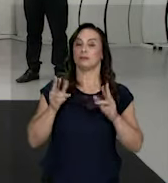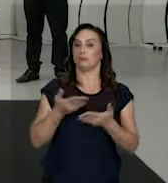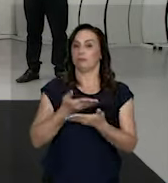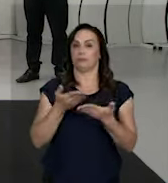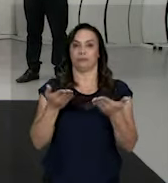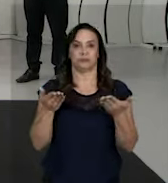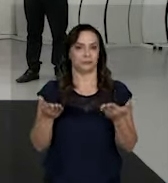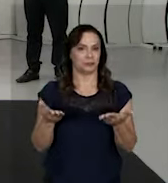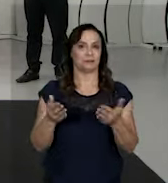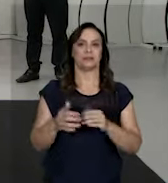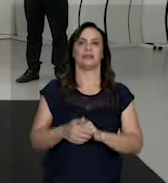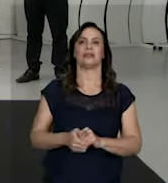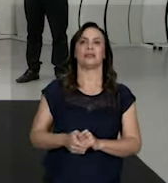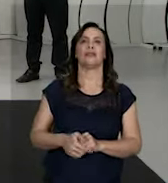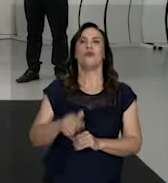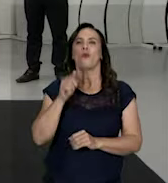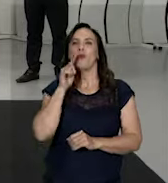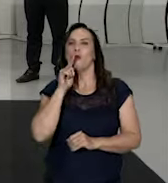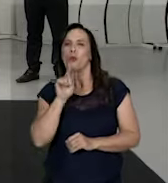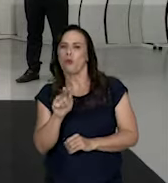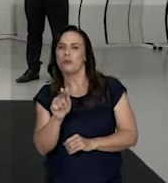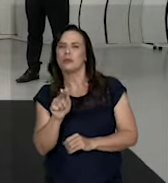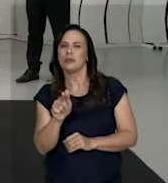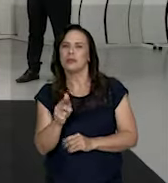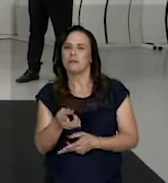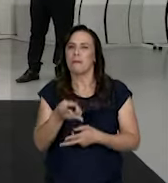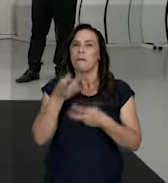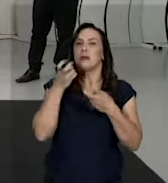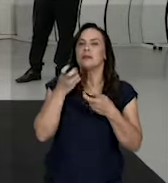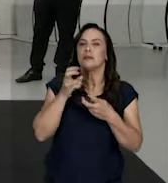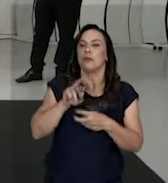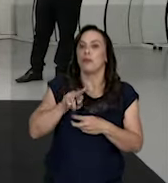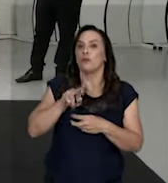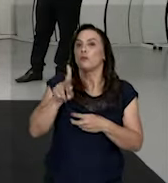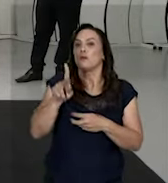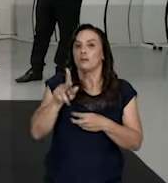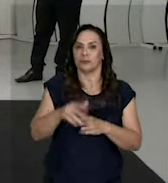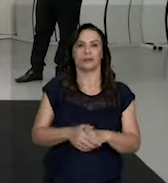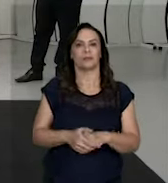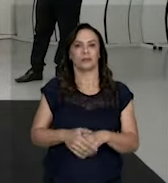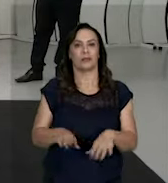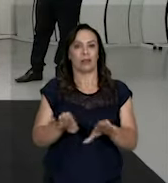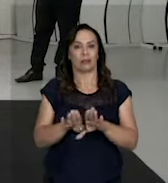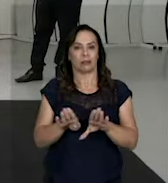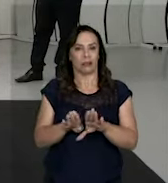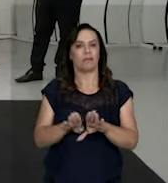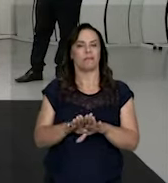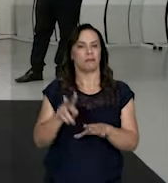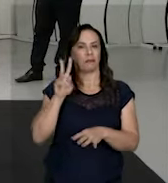tenham conseguido assimilar a diferença, trazer a química